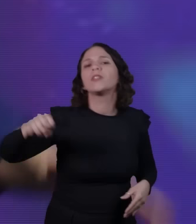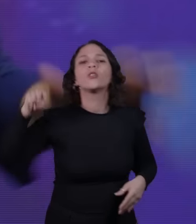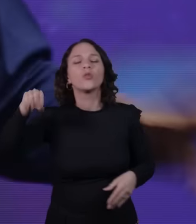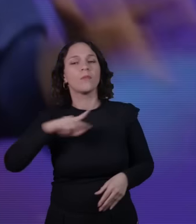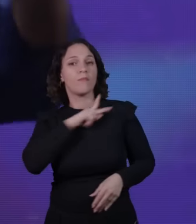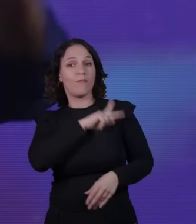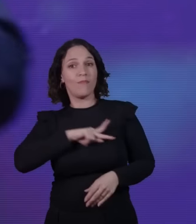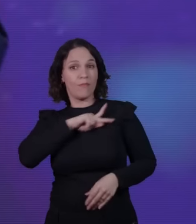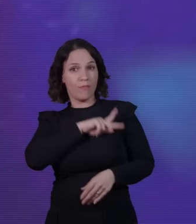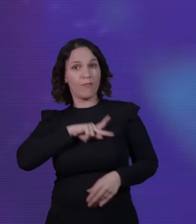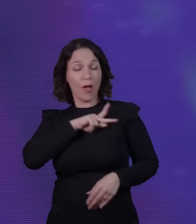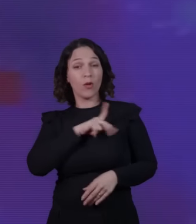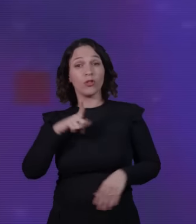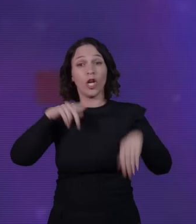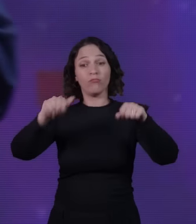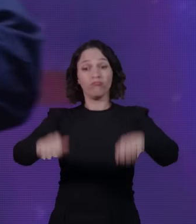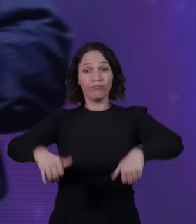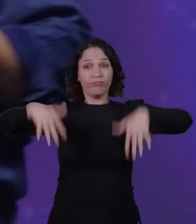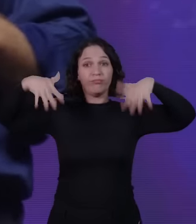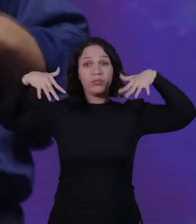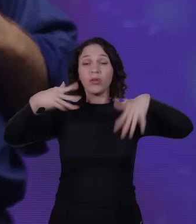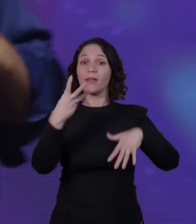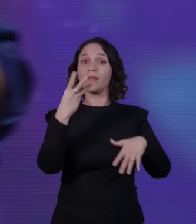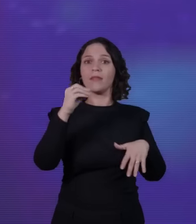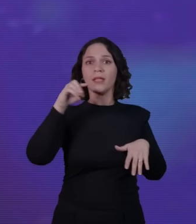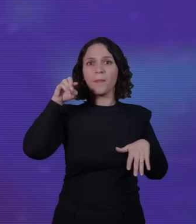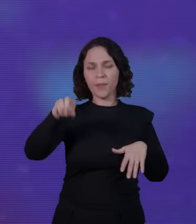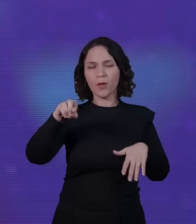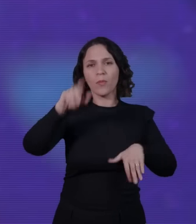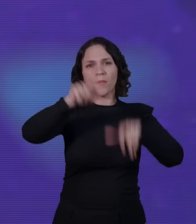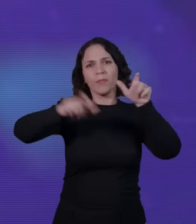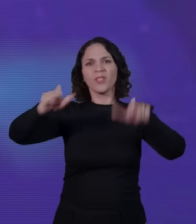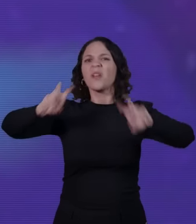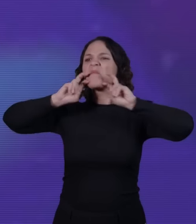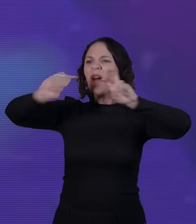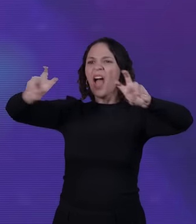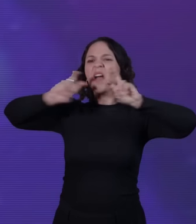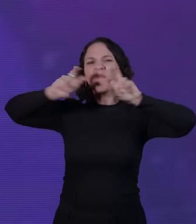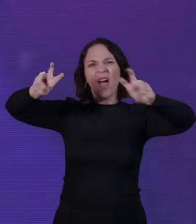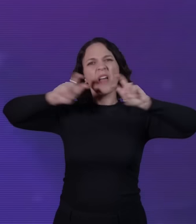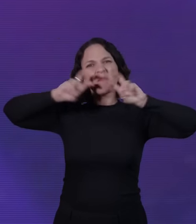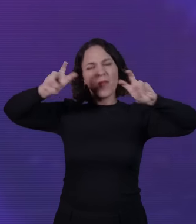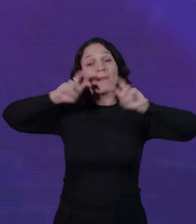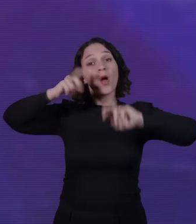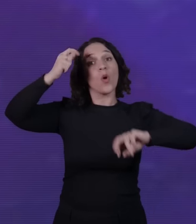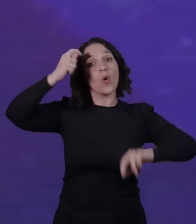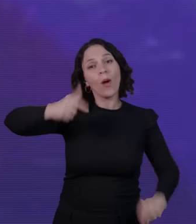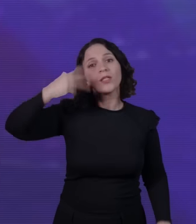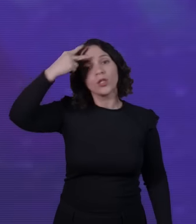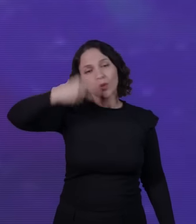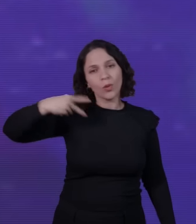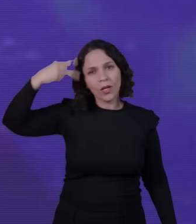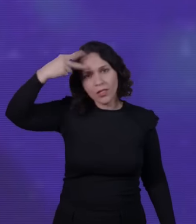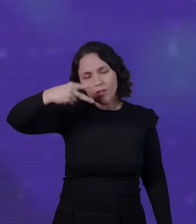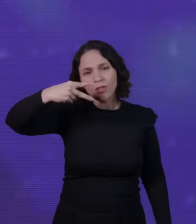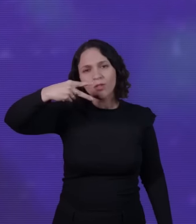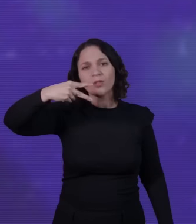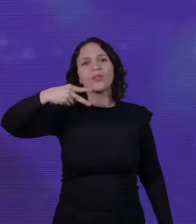onde 30 mil pessoas ficaram berrando e gritando por quase 2 horas, dizendo: